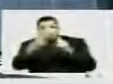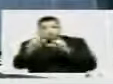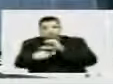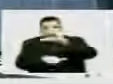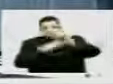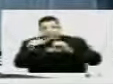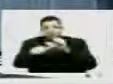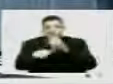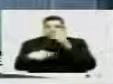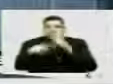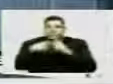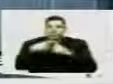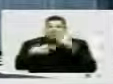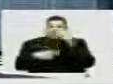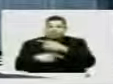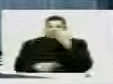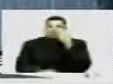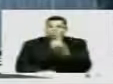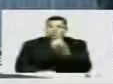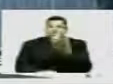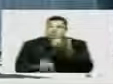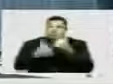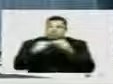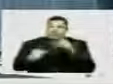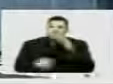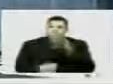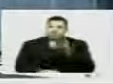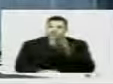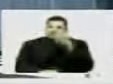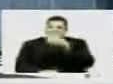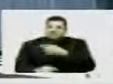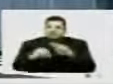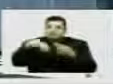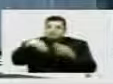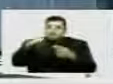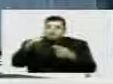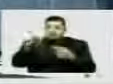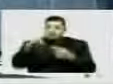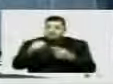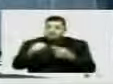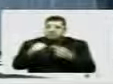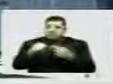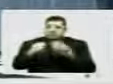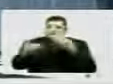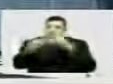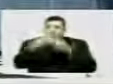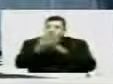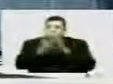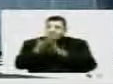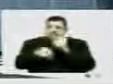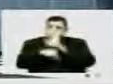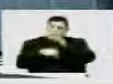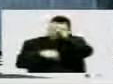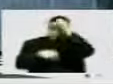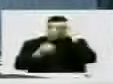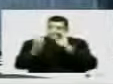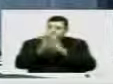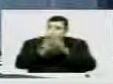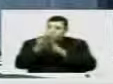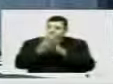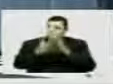inverso. Porque ele é o único que está dizendo que essa medida não tem impacto nenhum nos interesses do estado do